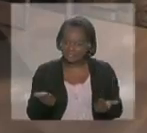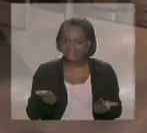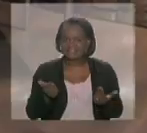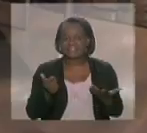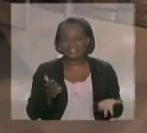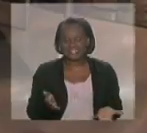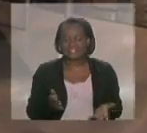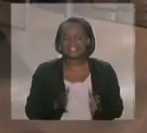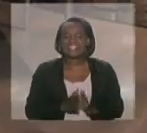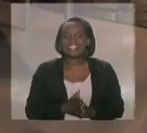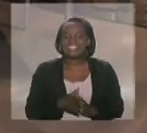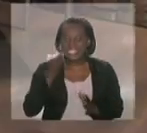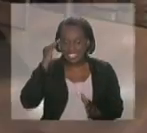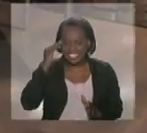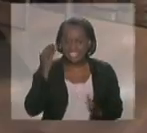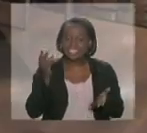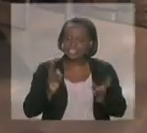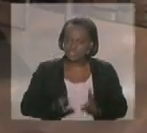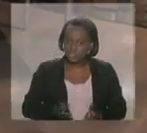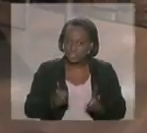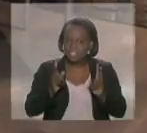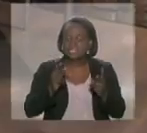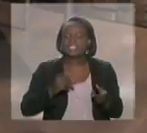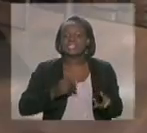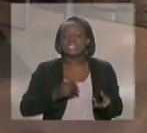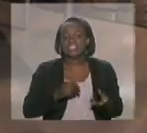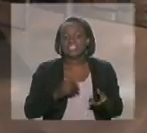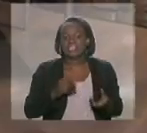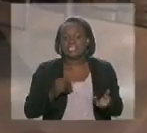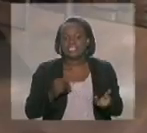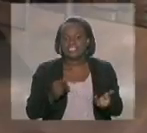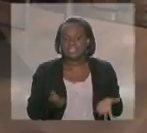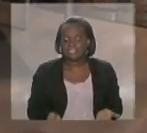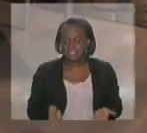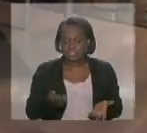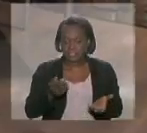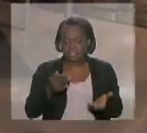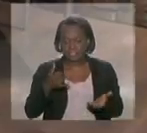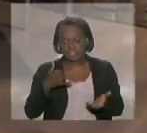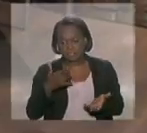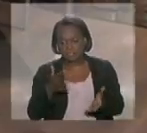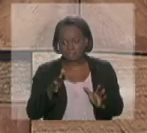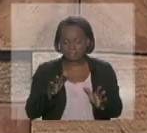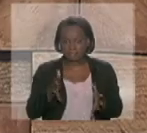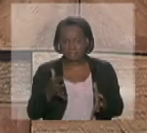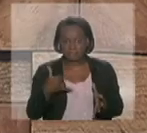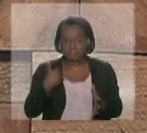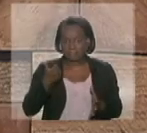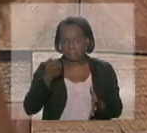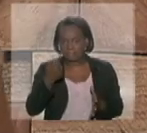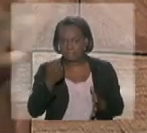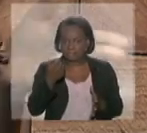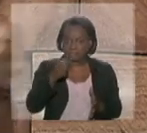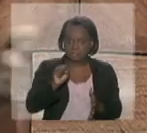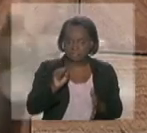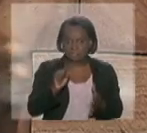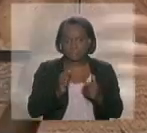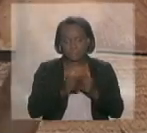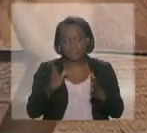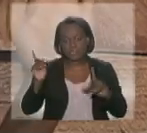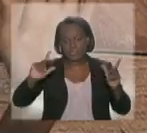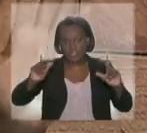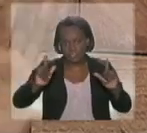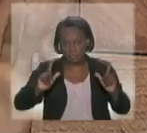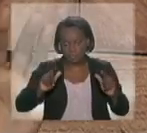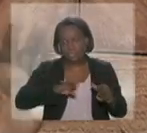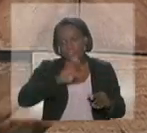pronto tá dito entendeu Aí seguindo E aí seguindo a com 17 para 18